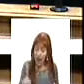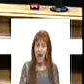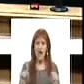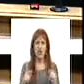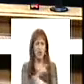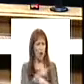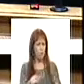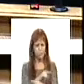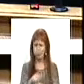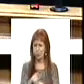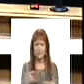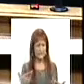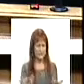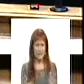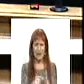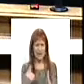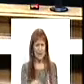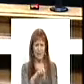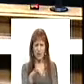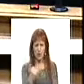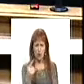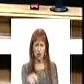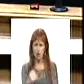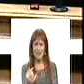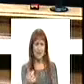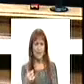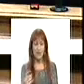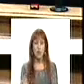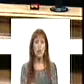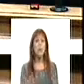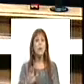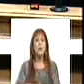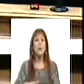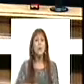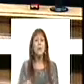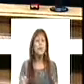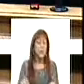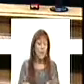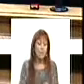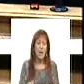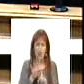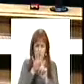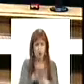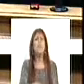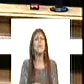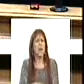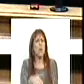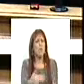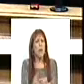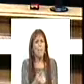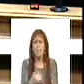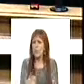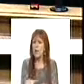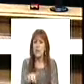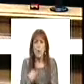Estes impedimentos constantes da Lei 32/2006 resultam ainda numa discriminação em